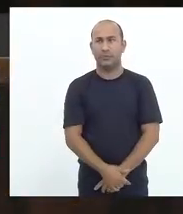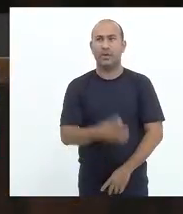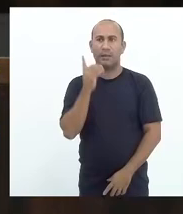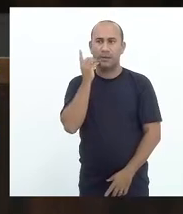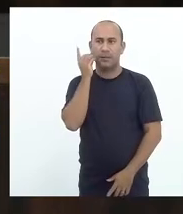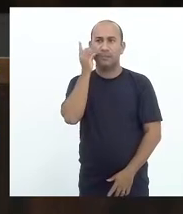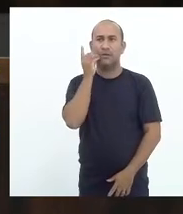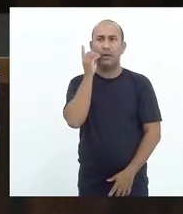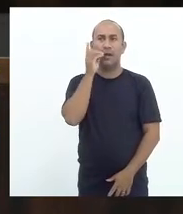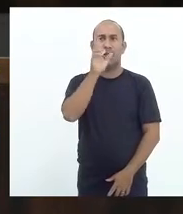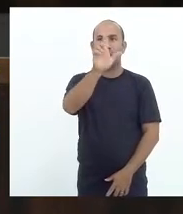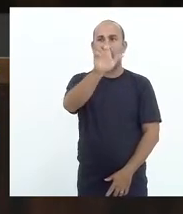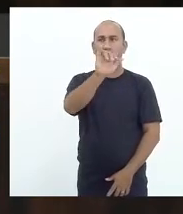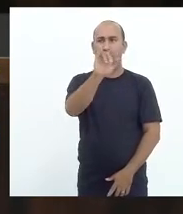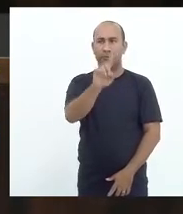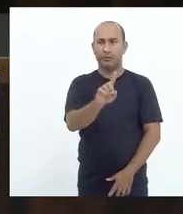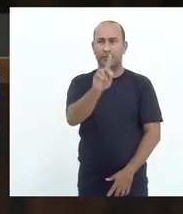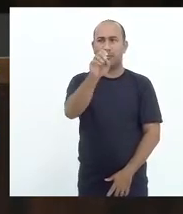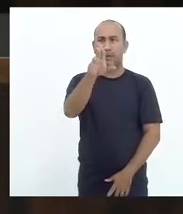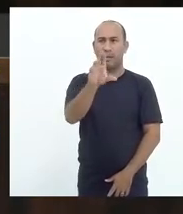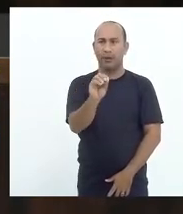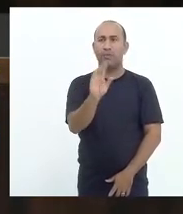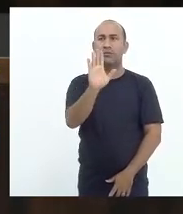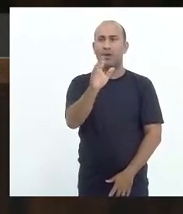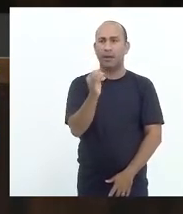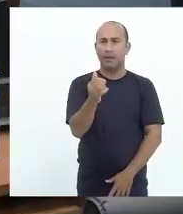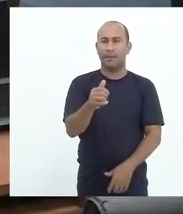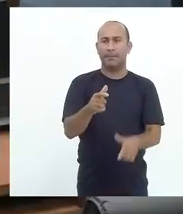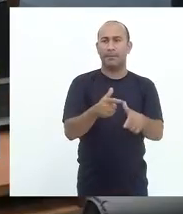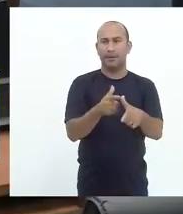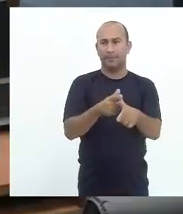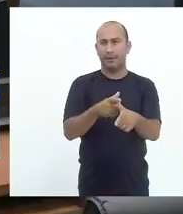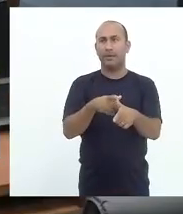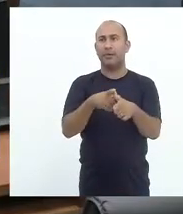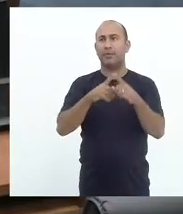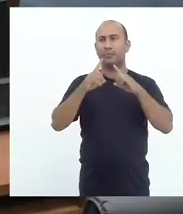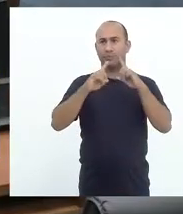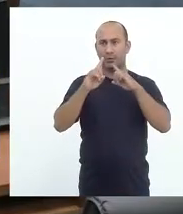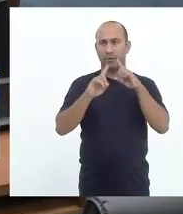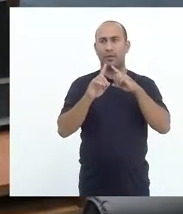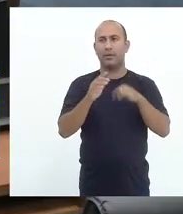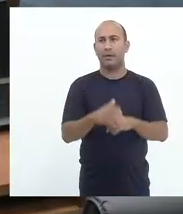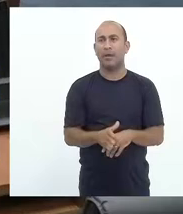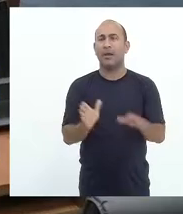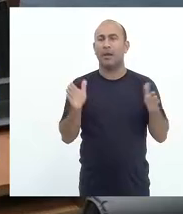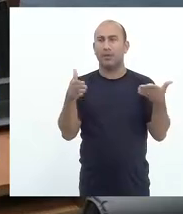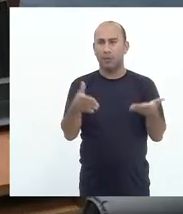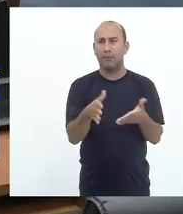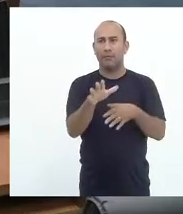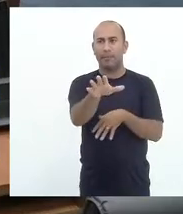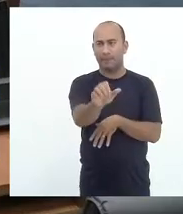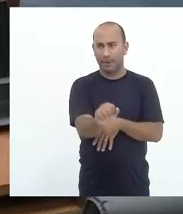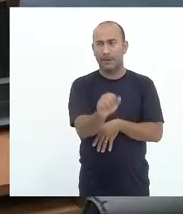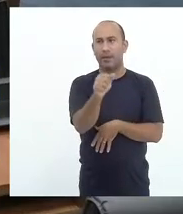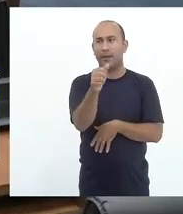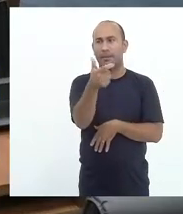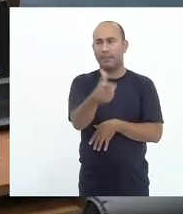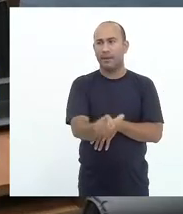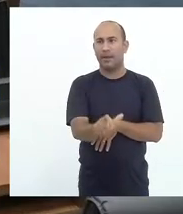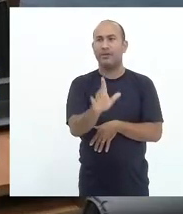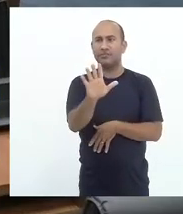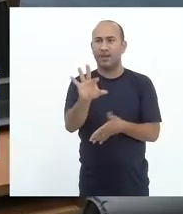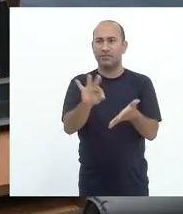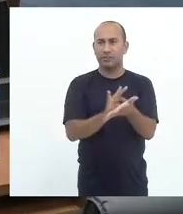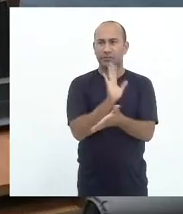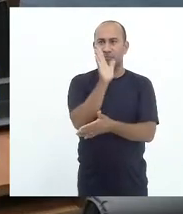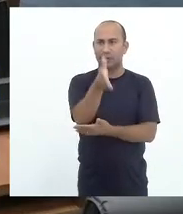deputado Luiz Paulo já havia sinalizado primeiro para discussão. Deputado Luiz Paulo, agora eu vou pegar os demais, que ele já tinha se inscrito.